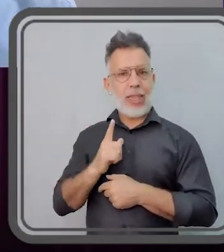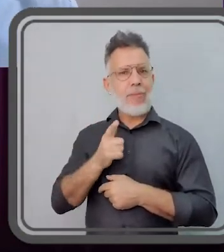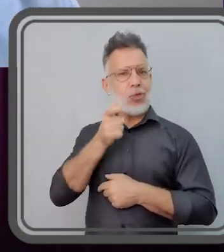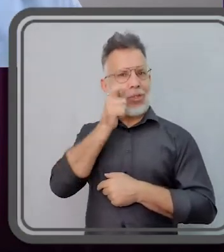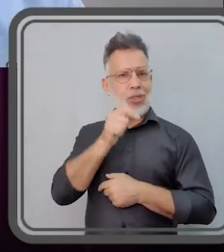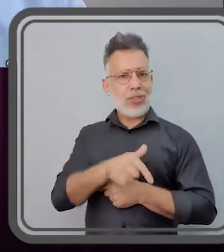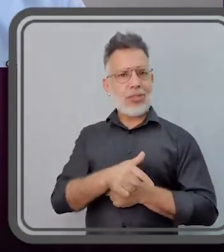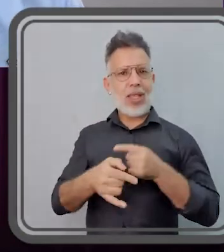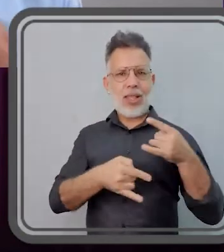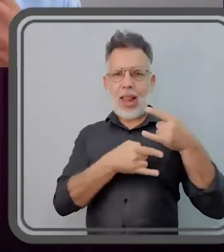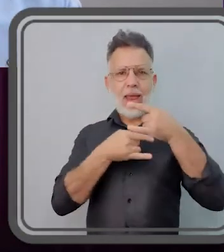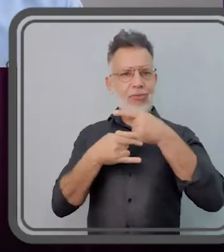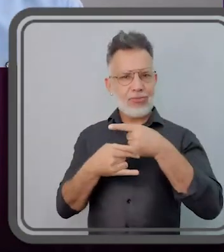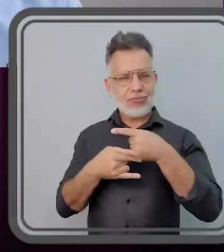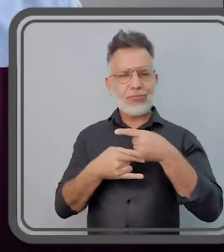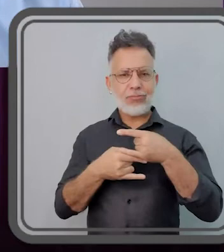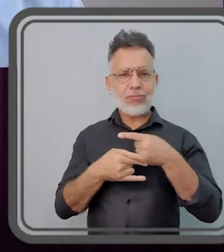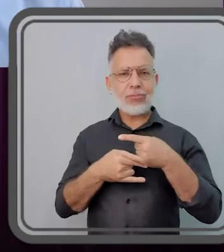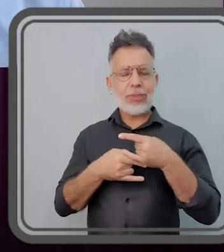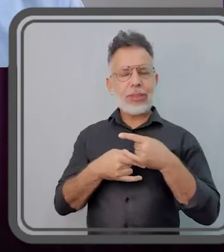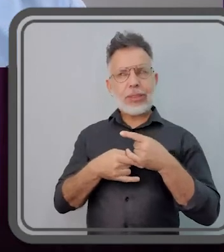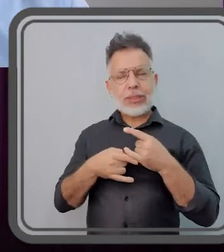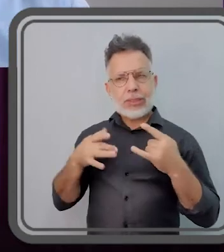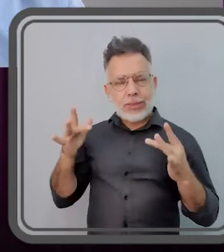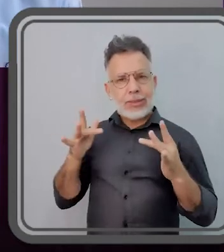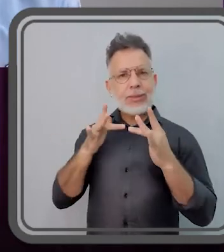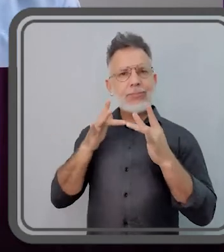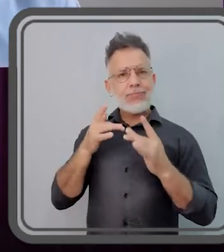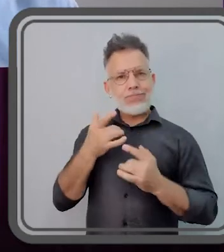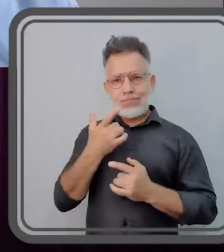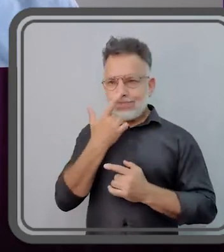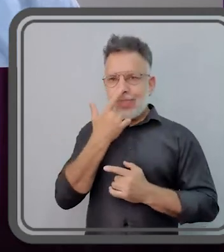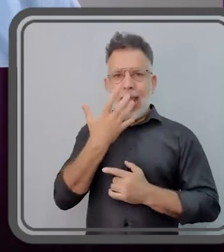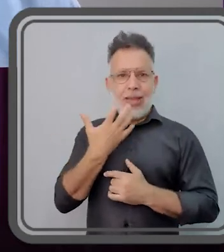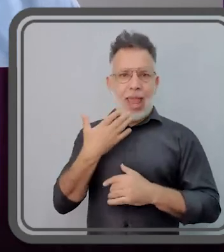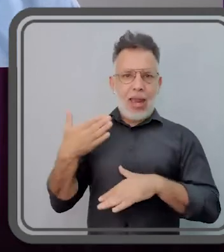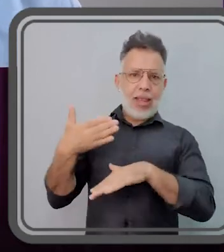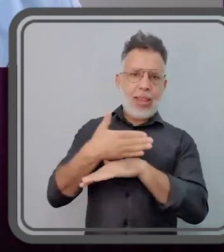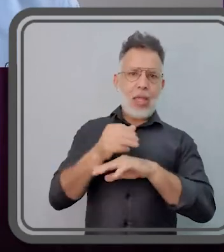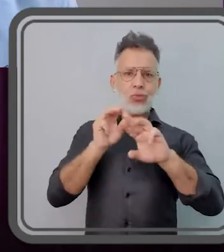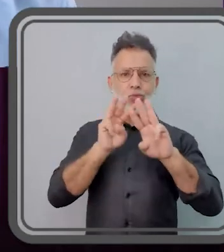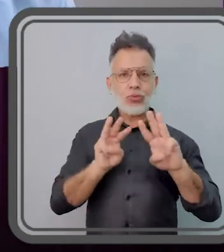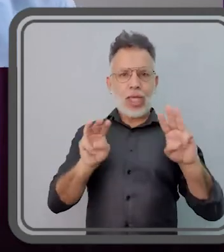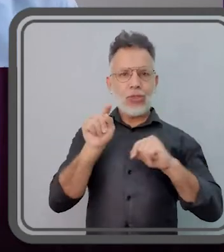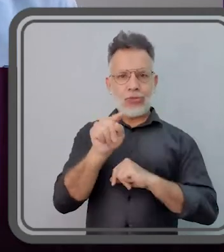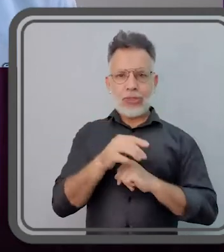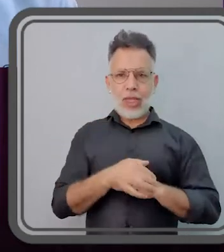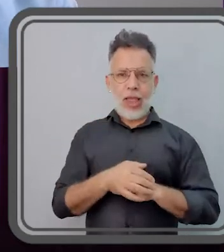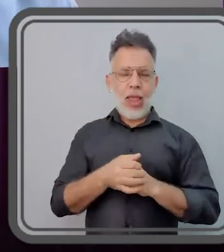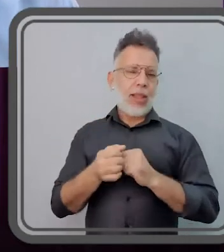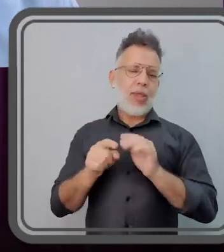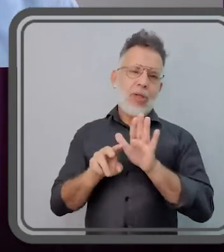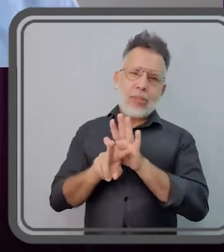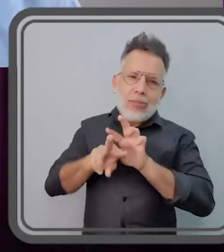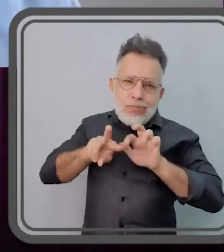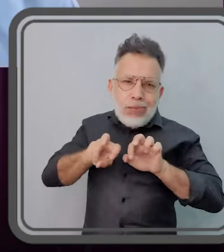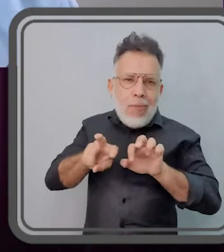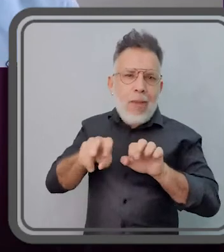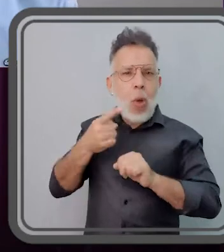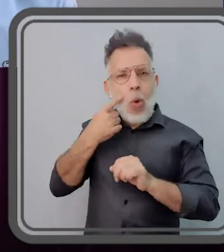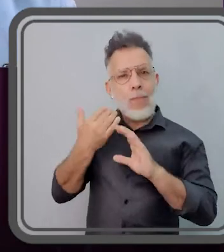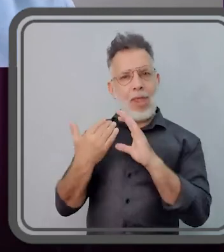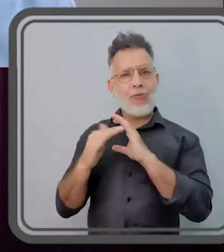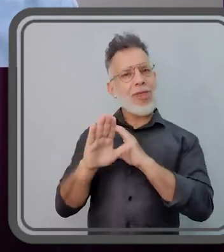essa live agora, se identificaram e talvez já querem entrar no site de vocês, talvez para explorar ou para enviar